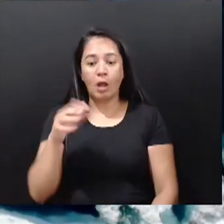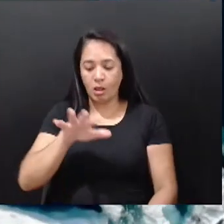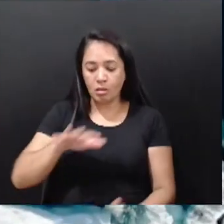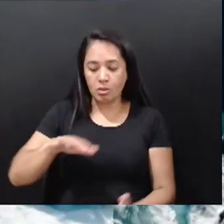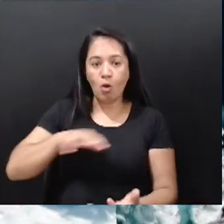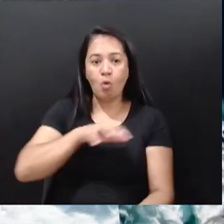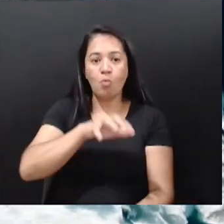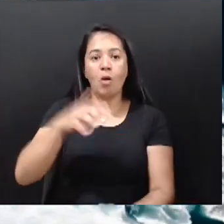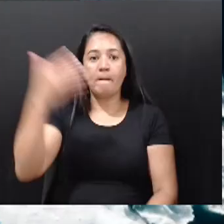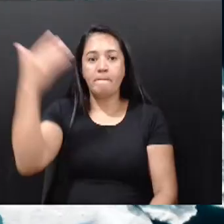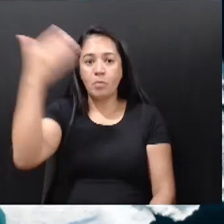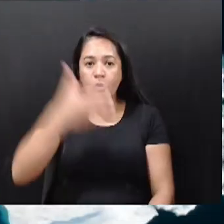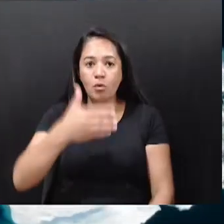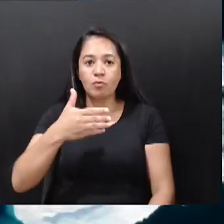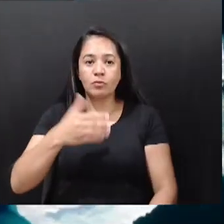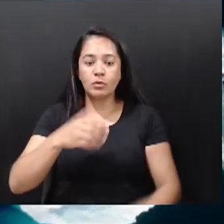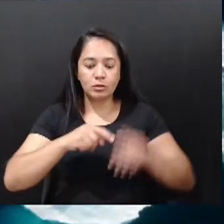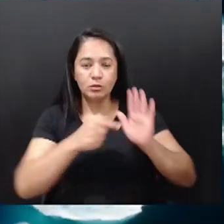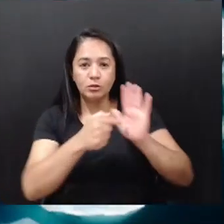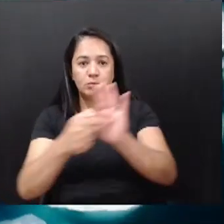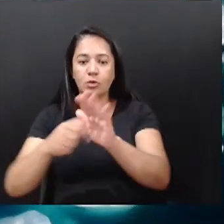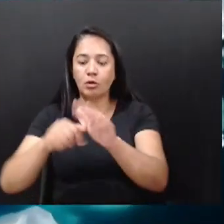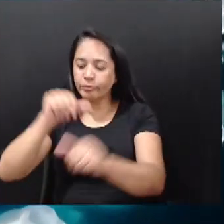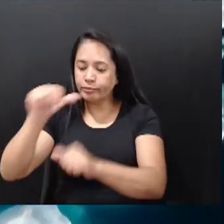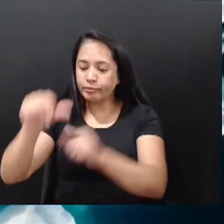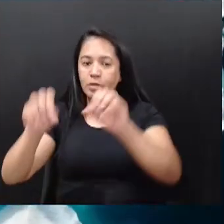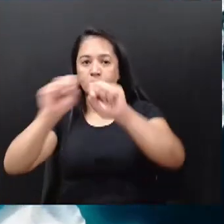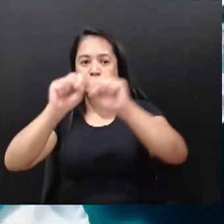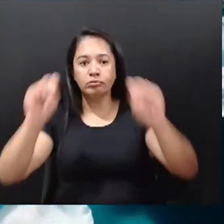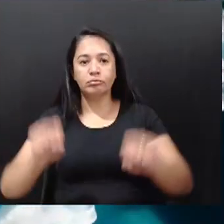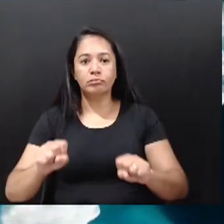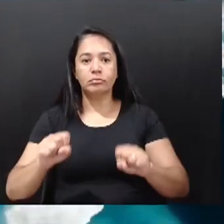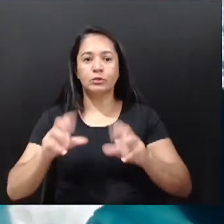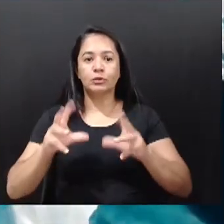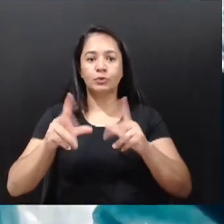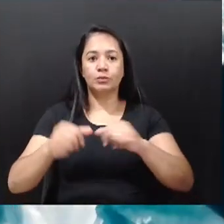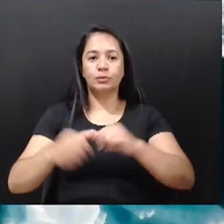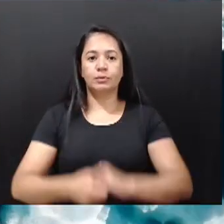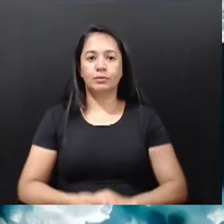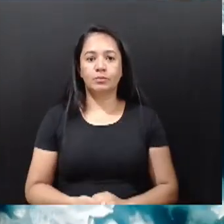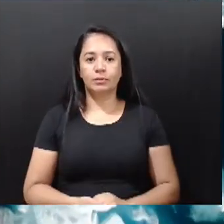a transformação de ecossistemas inteiros.